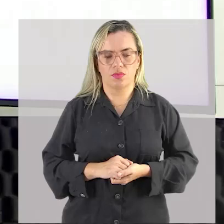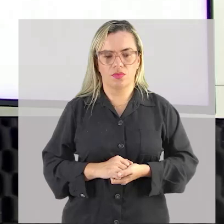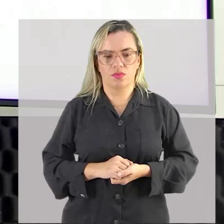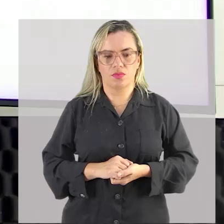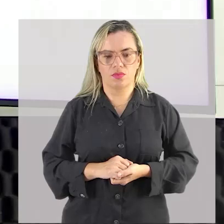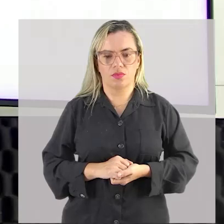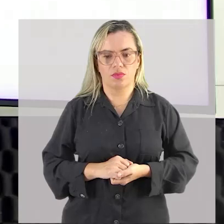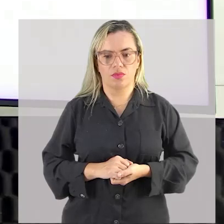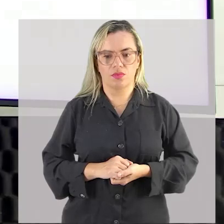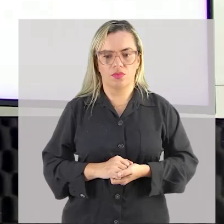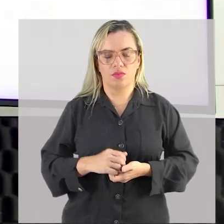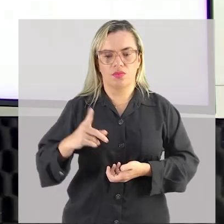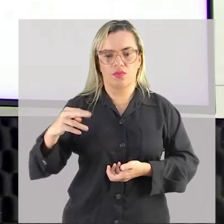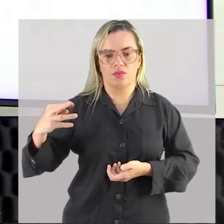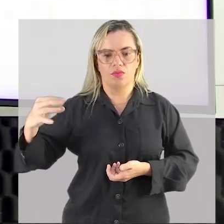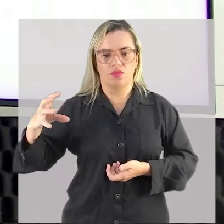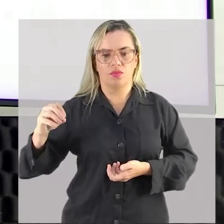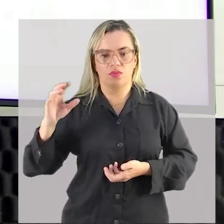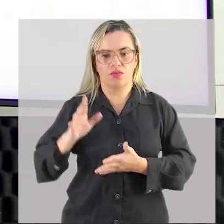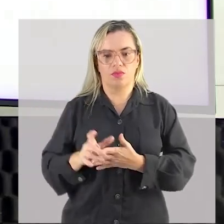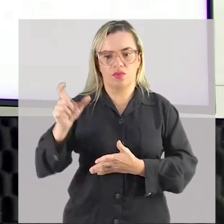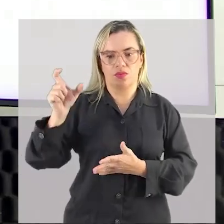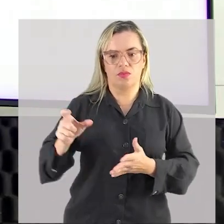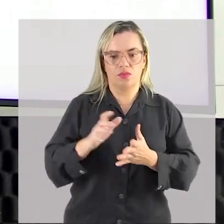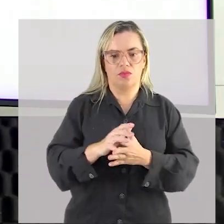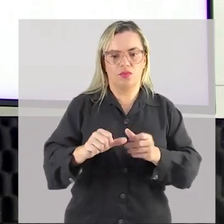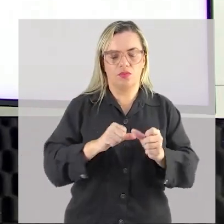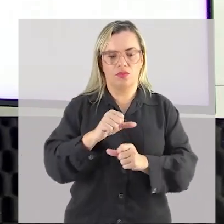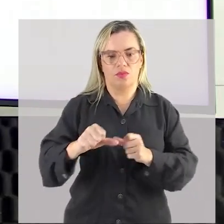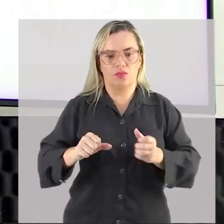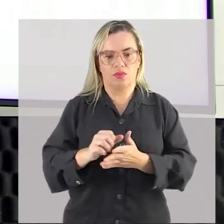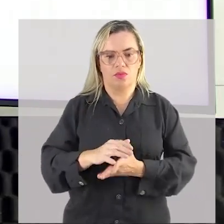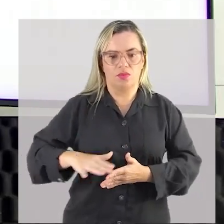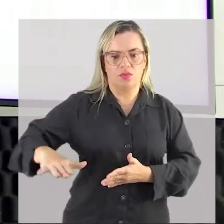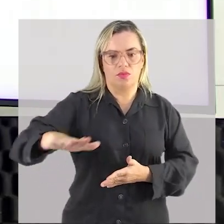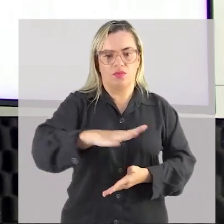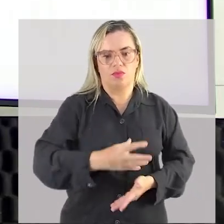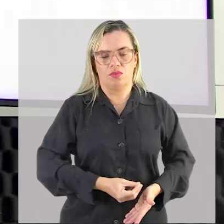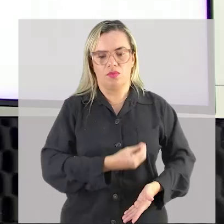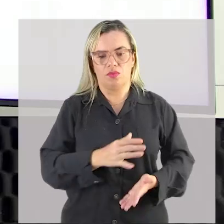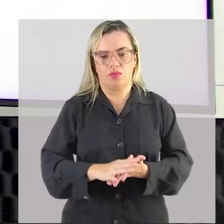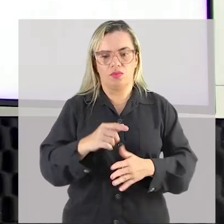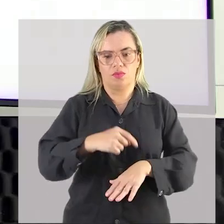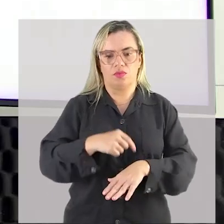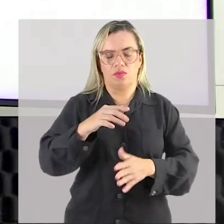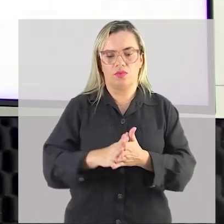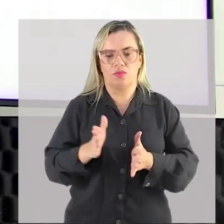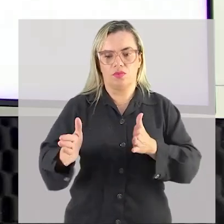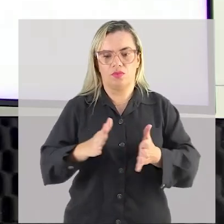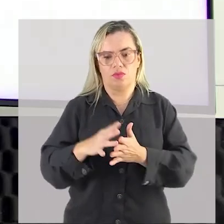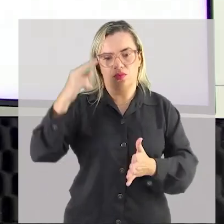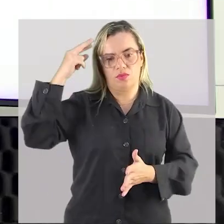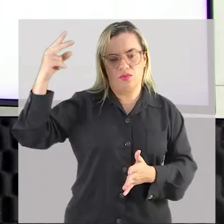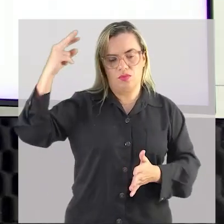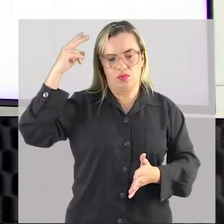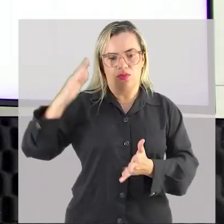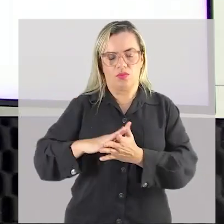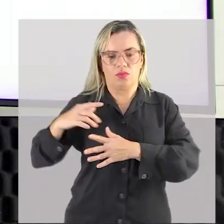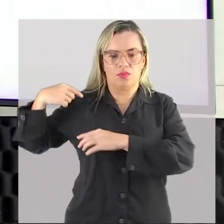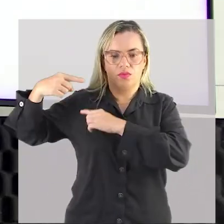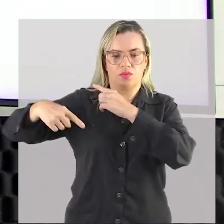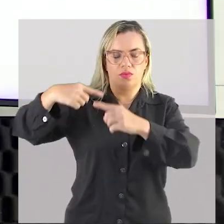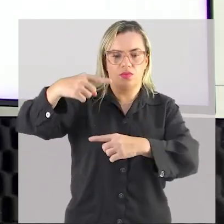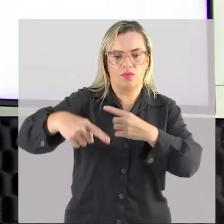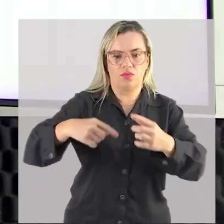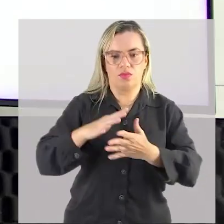eu botei aqui ó o determinismo sendo as personagens modificadas pelo ambiente em que vive pelo momento histórico pela herança genética